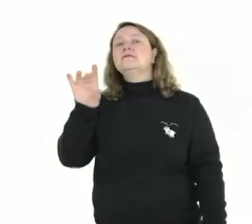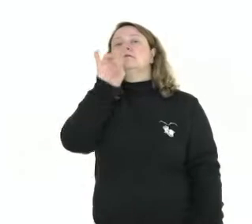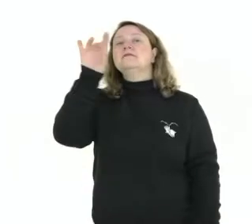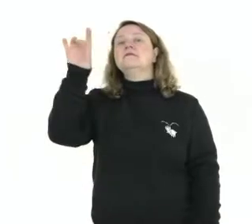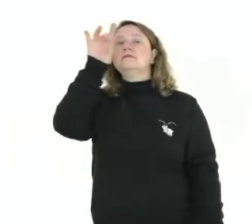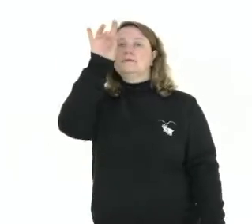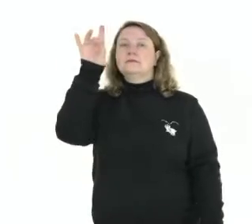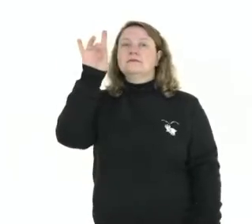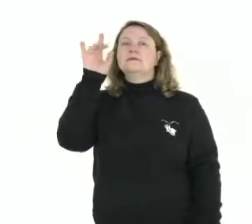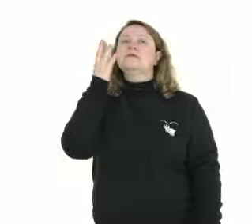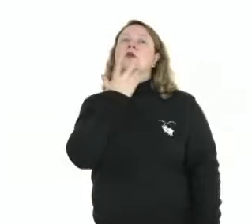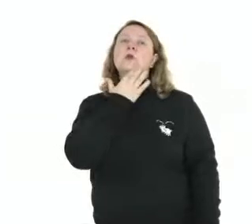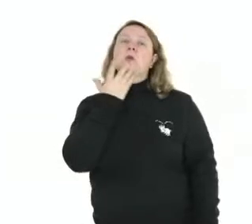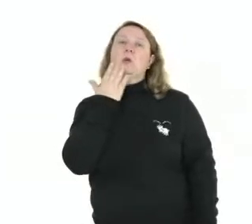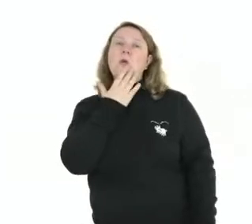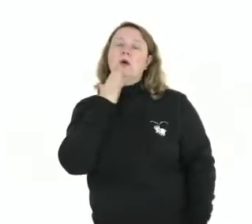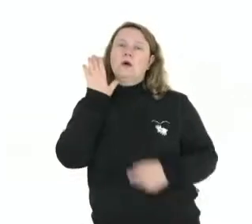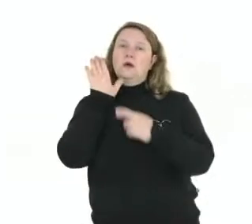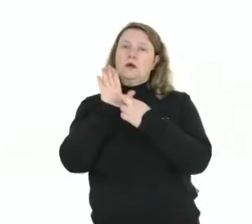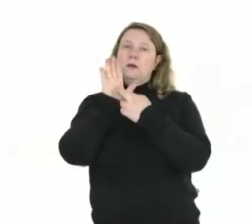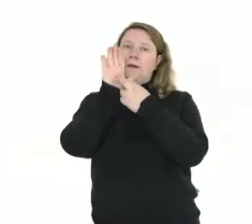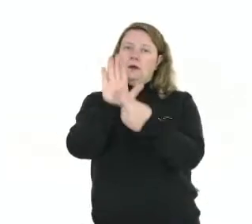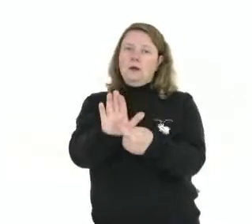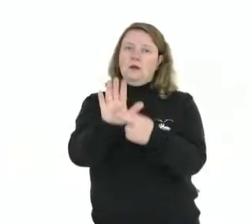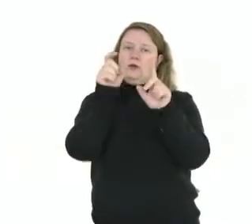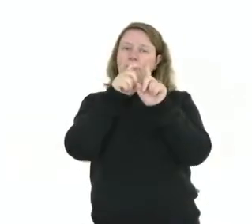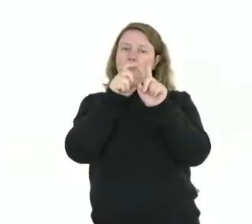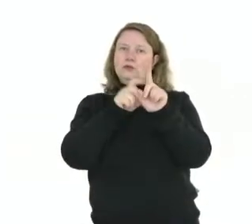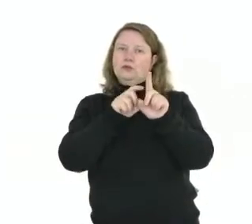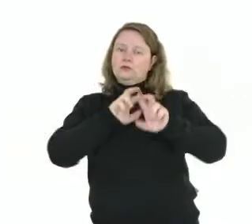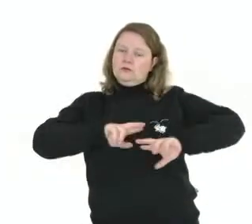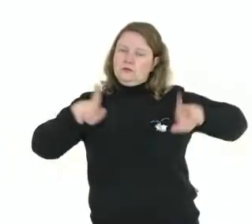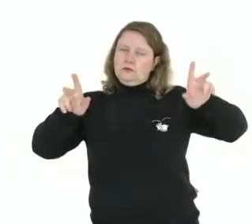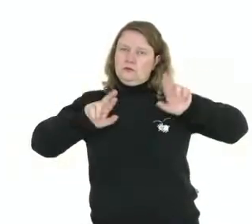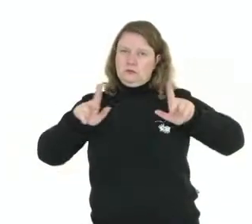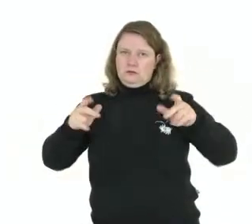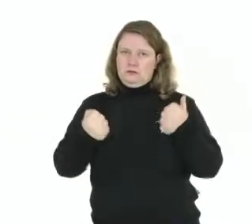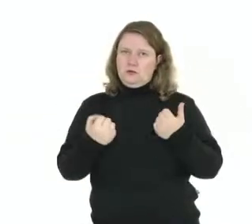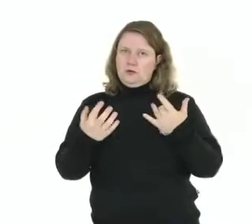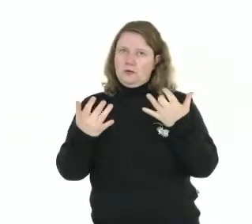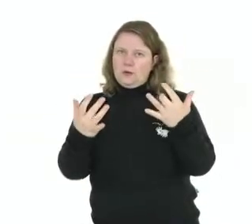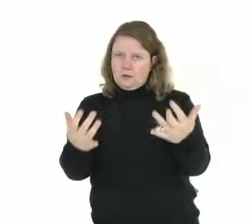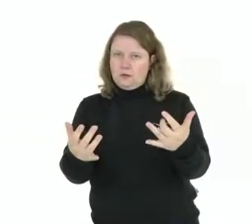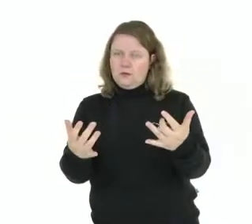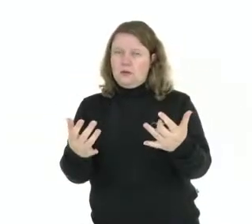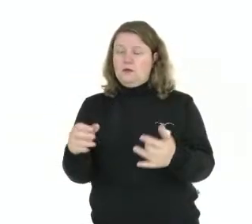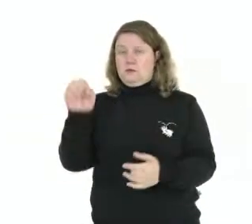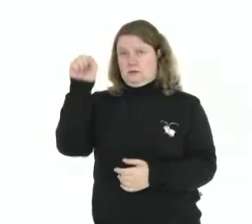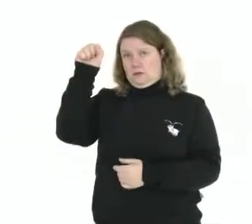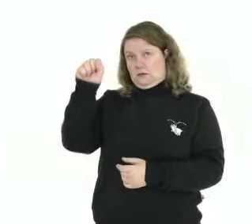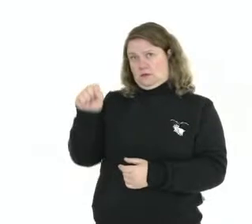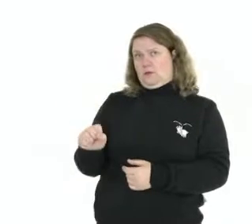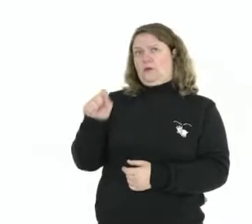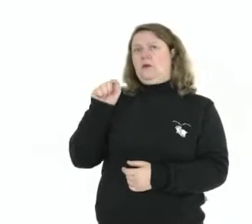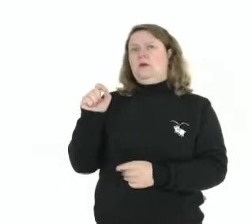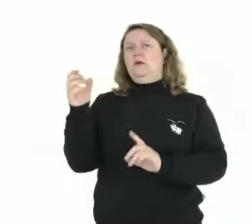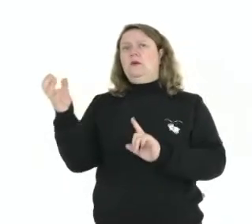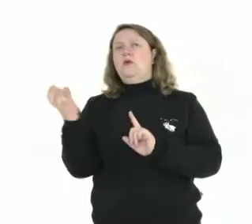representa um tipo específico de vegetação, Entenda que a vegetação da região sul é